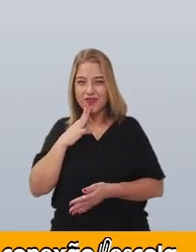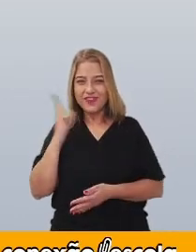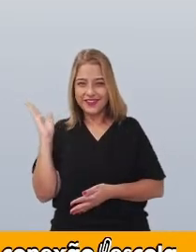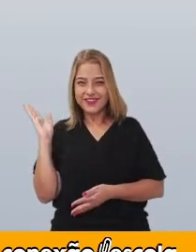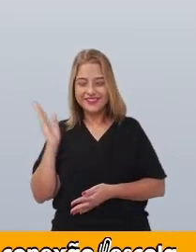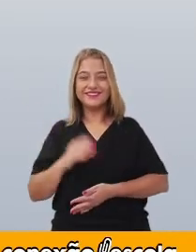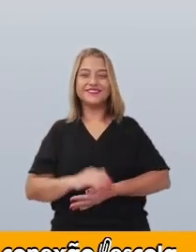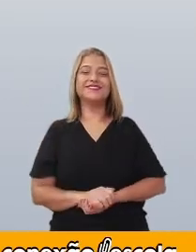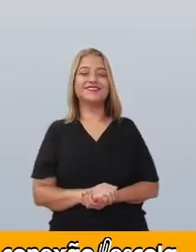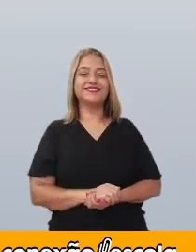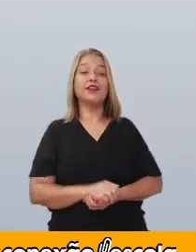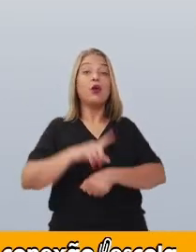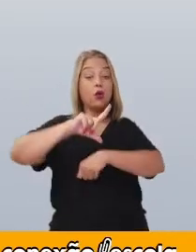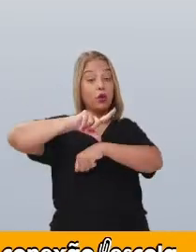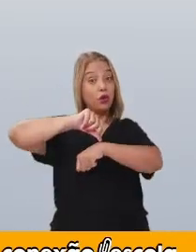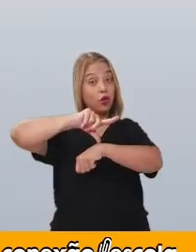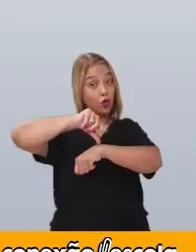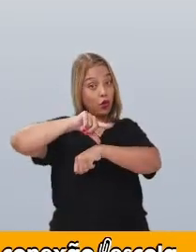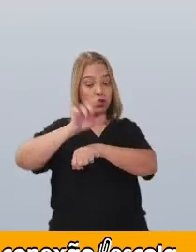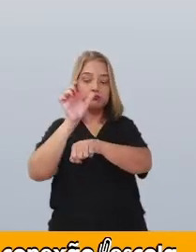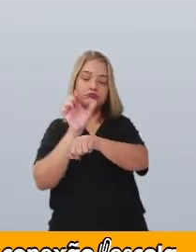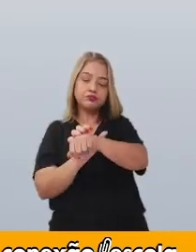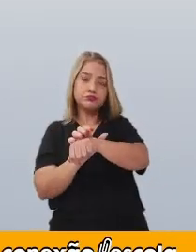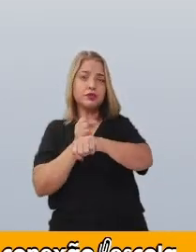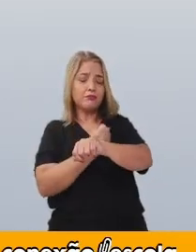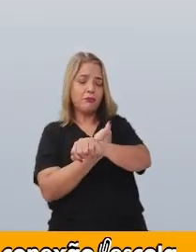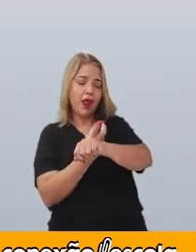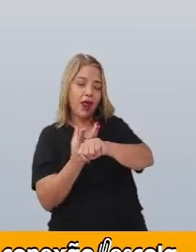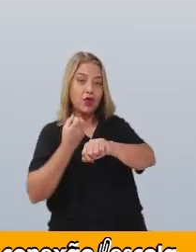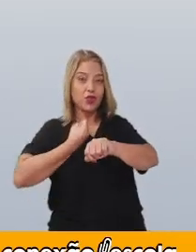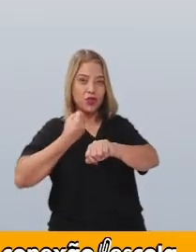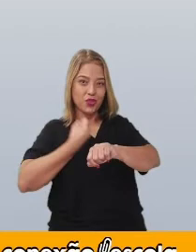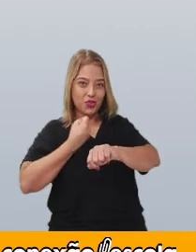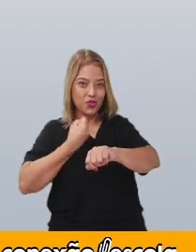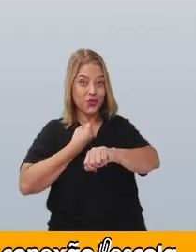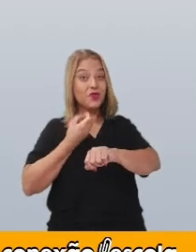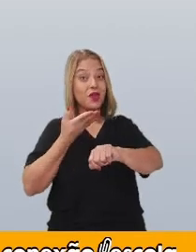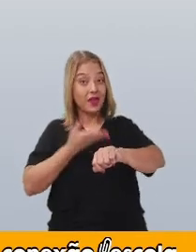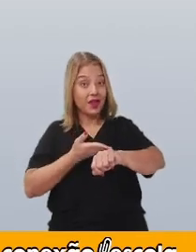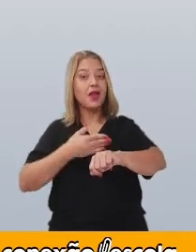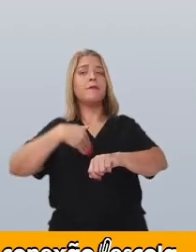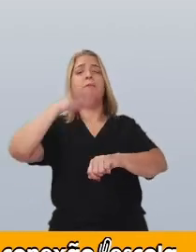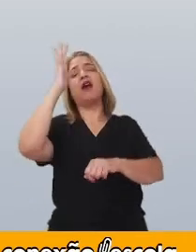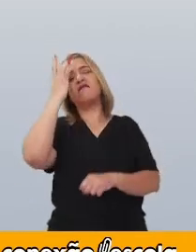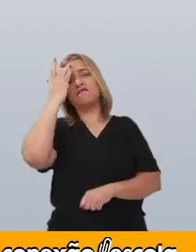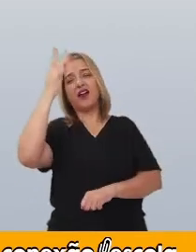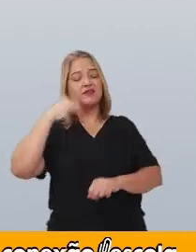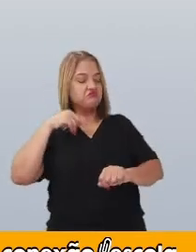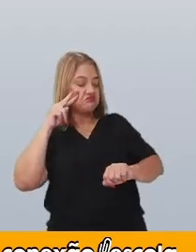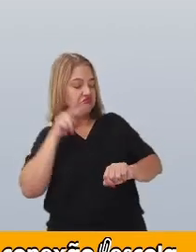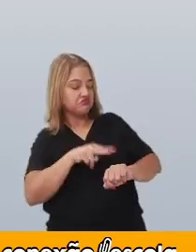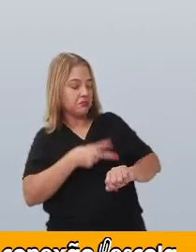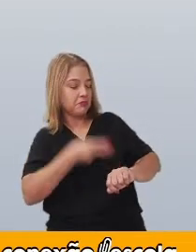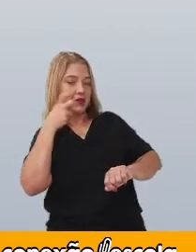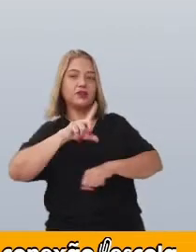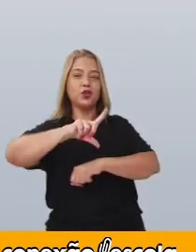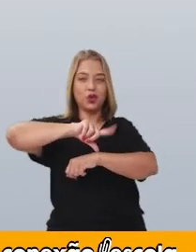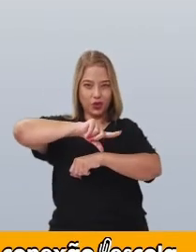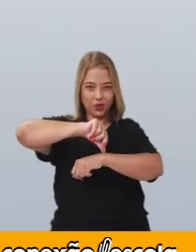aí. O relógio digital. Esse é um relógio mais fácil da gente olhar as